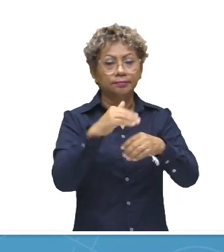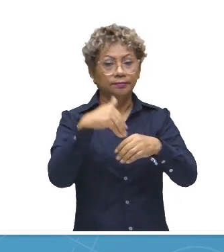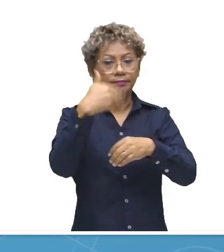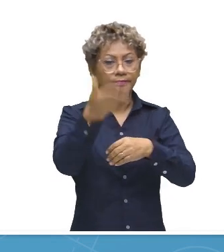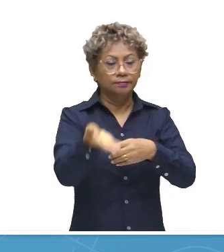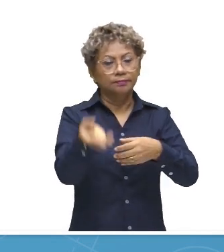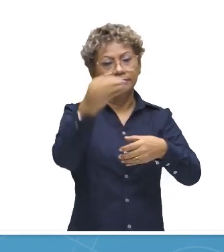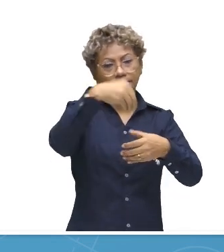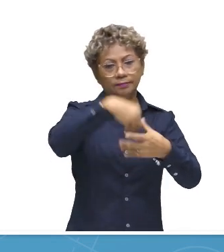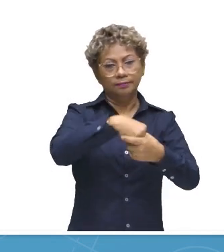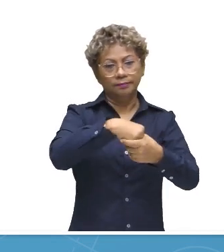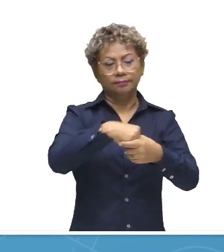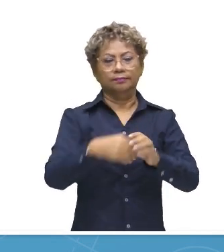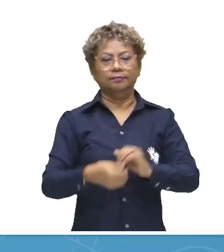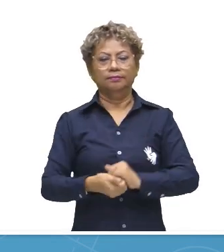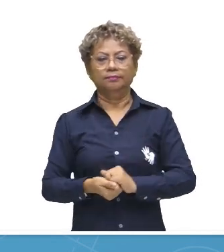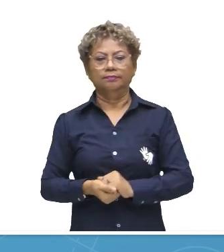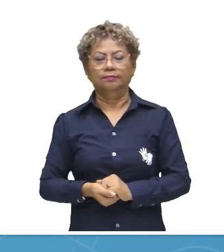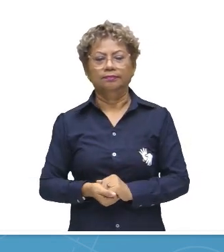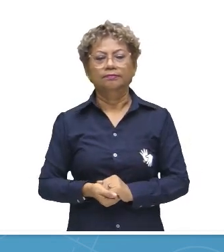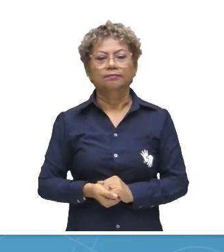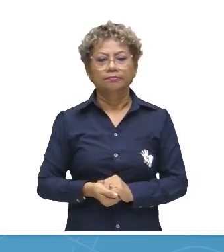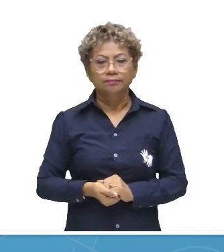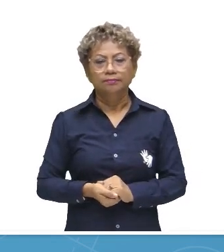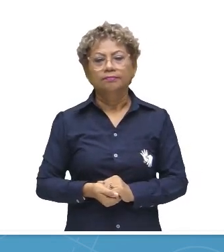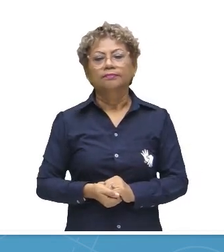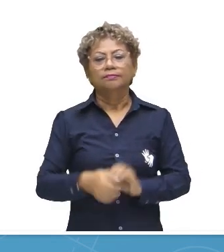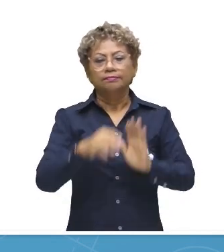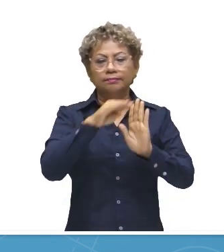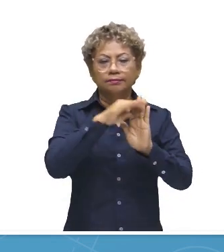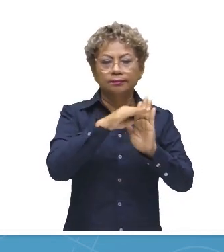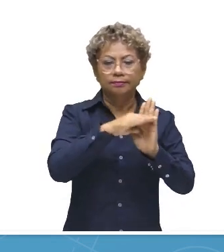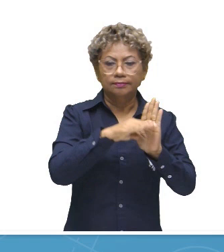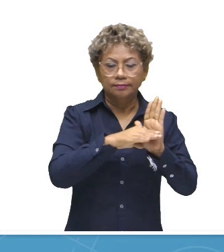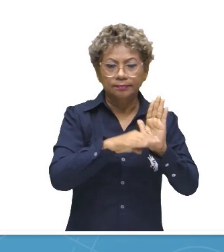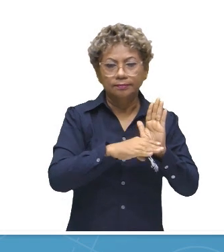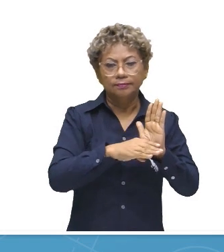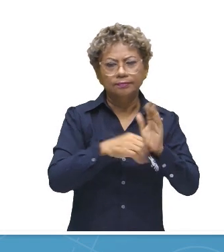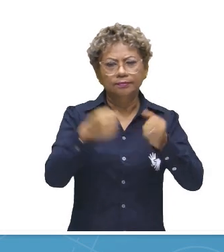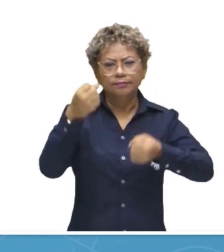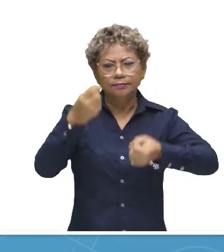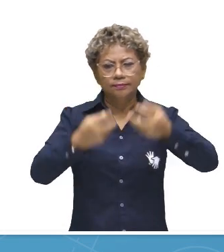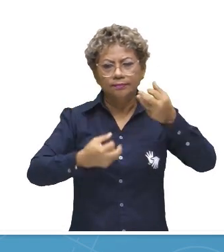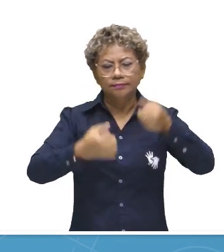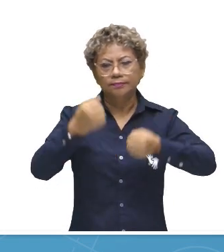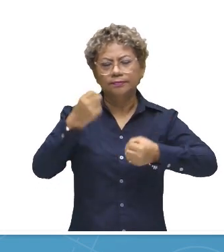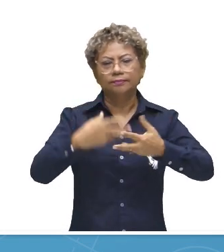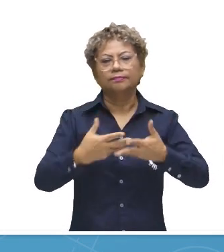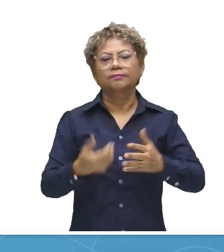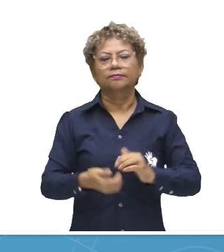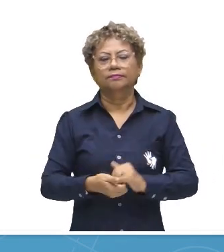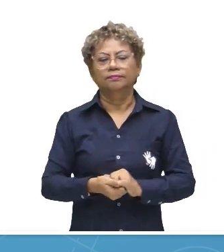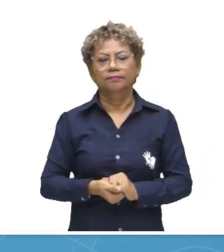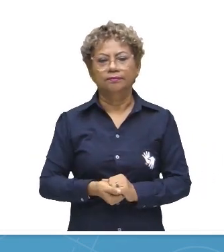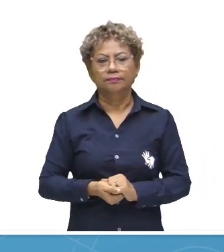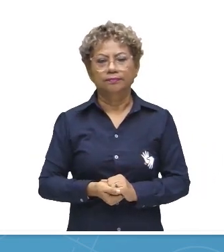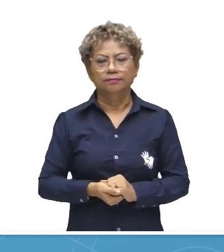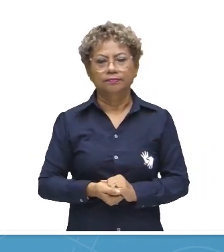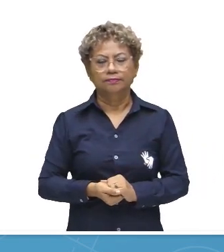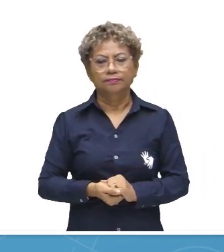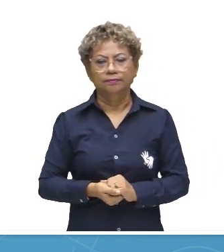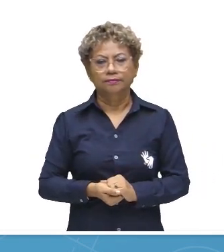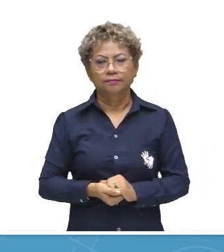os ângulos internos, os vértices e as suas diagonais. Correto?